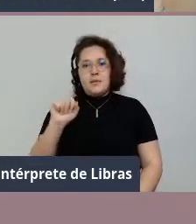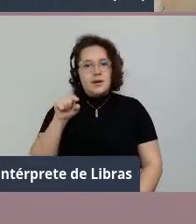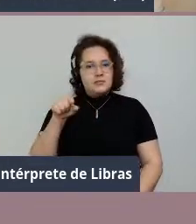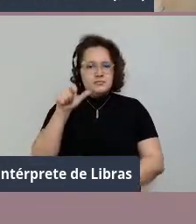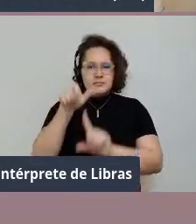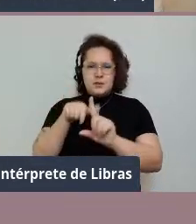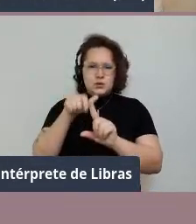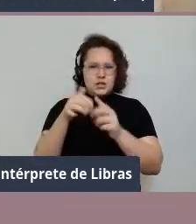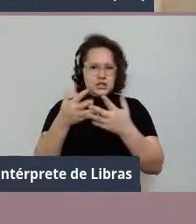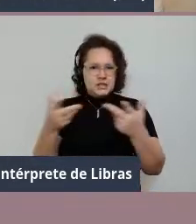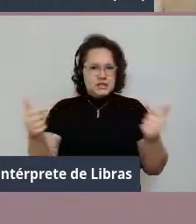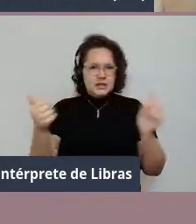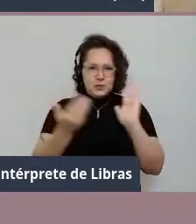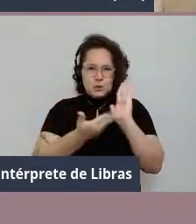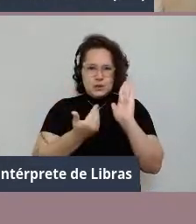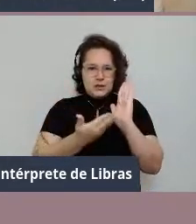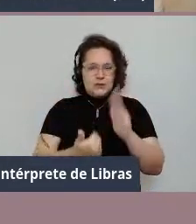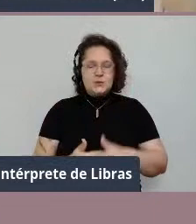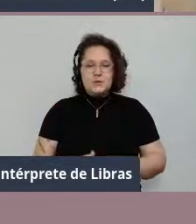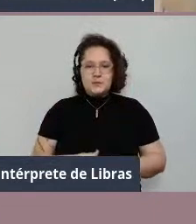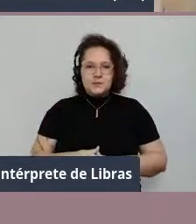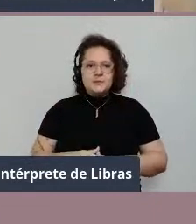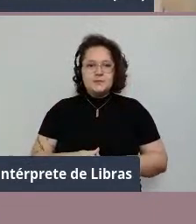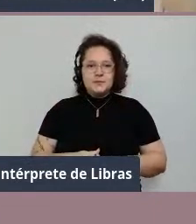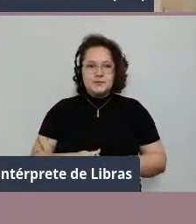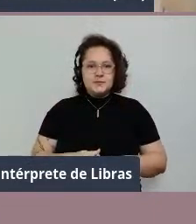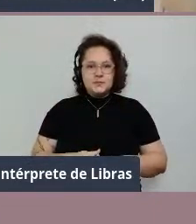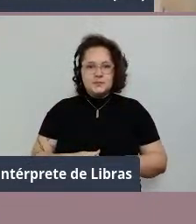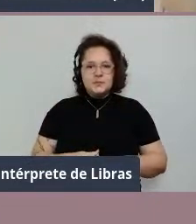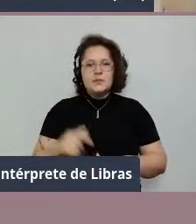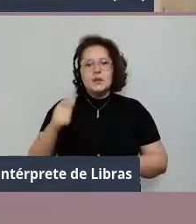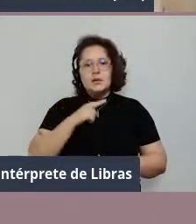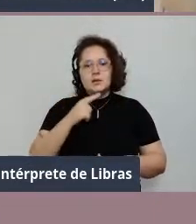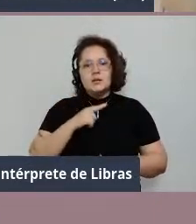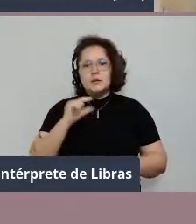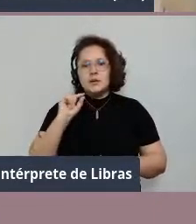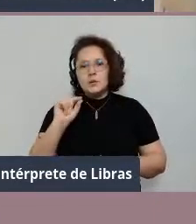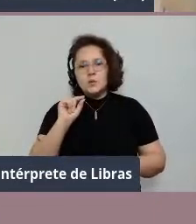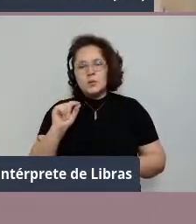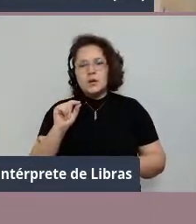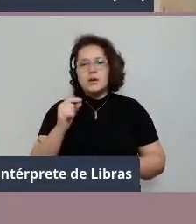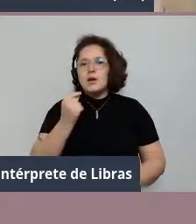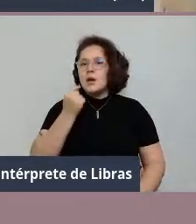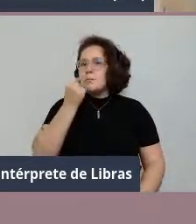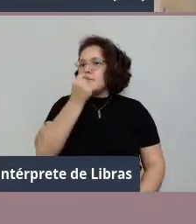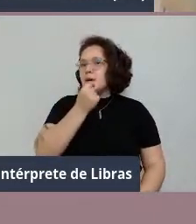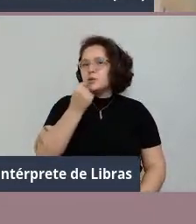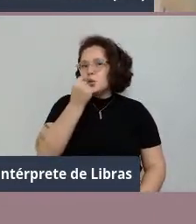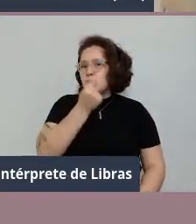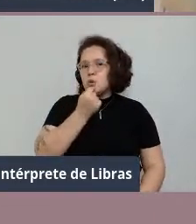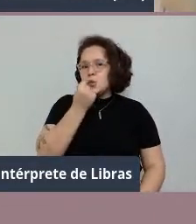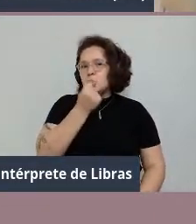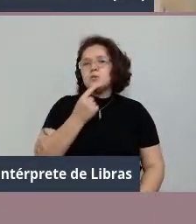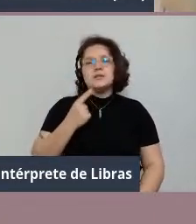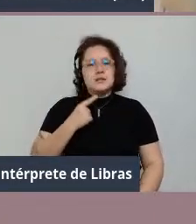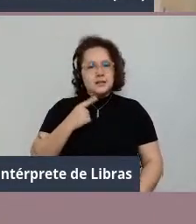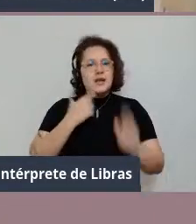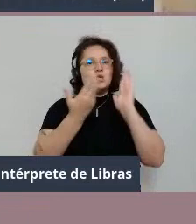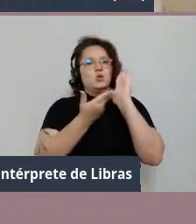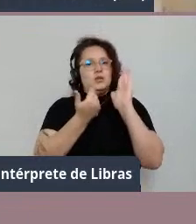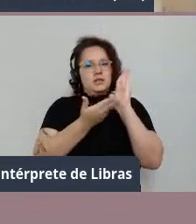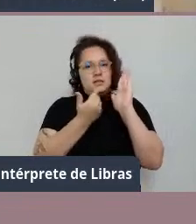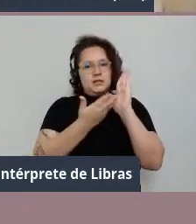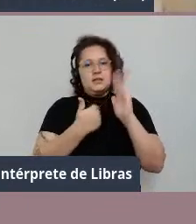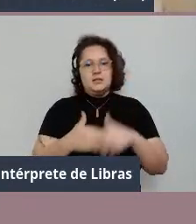incrível do livro. Aqui também, por aqui, está o Ini, ó, os batons que Elisama mostrou. Ó.